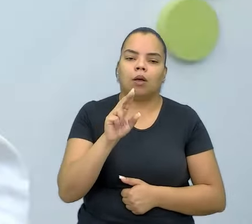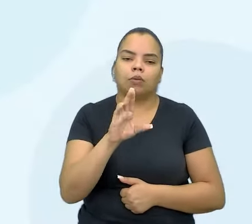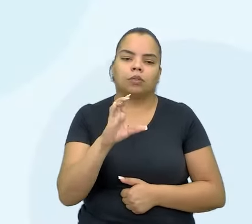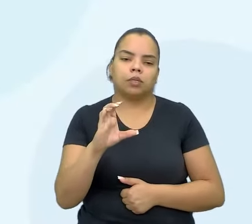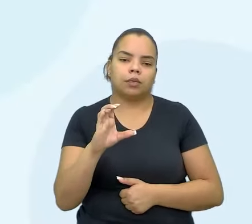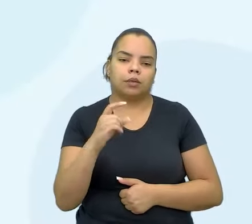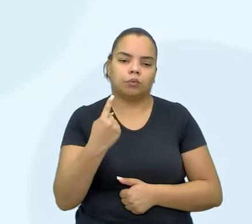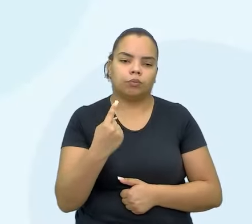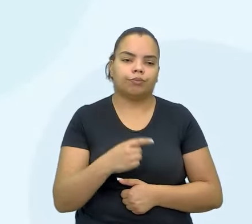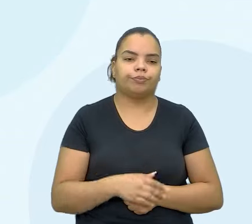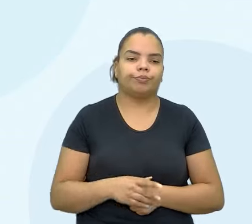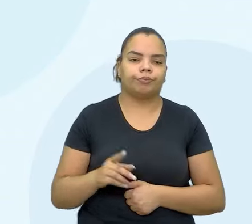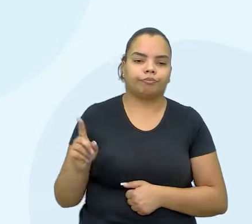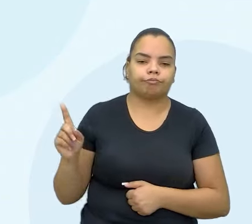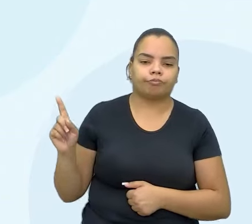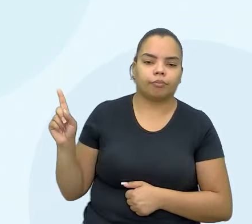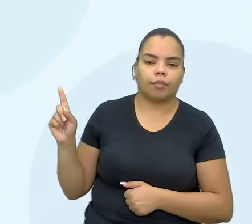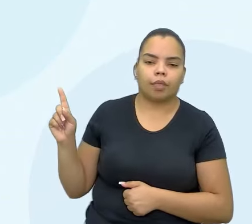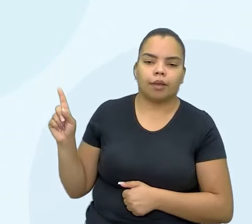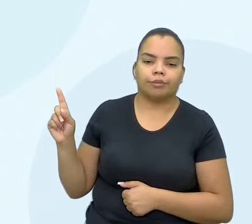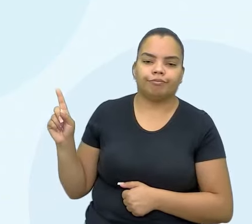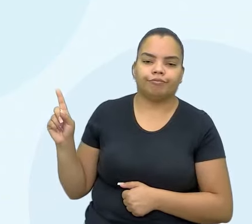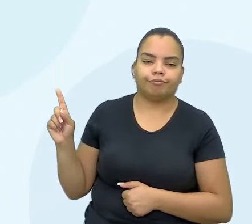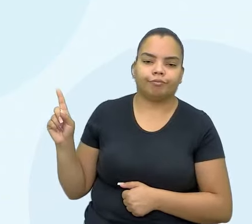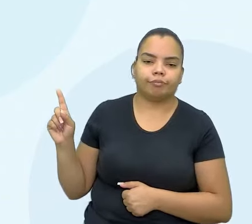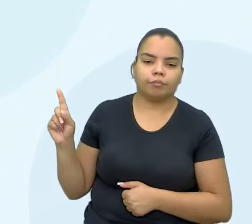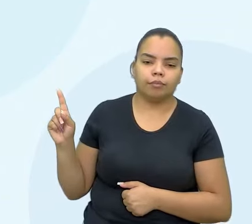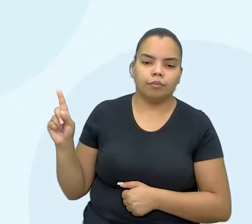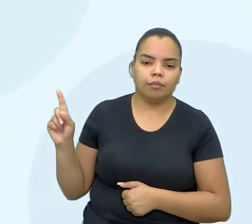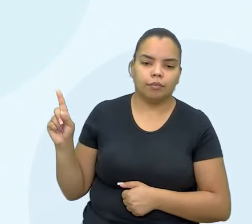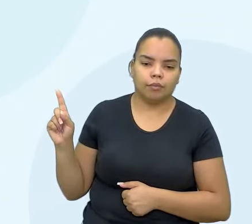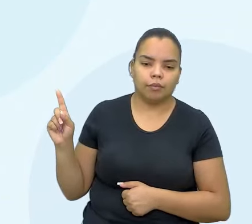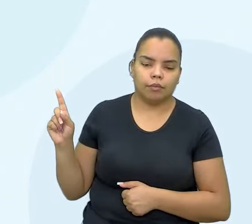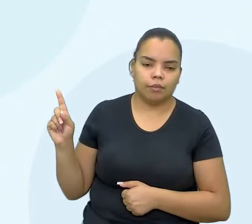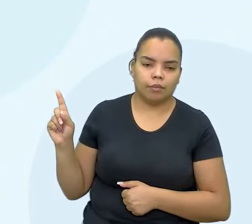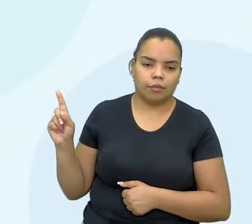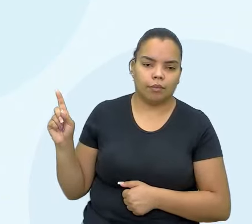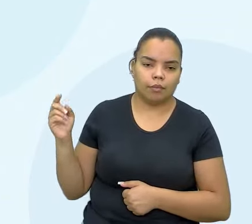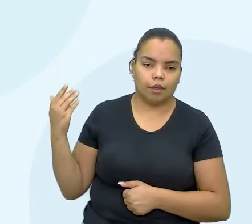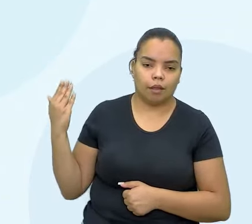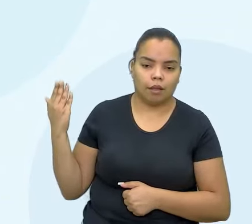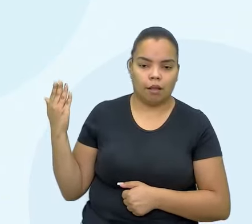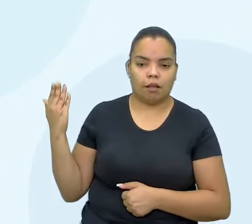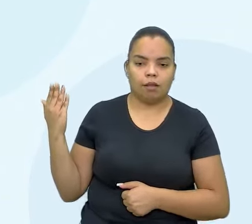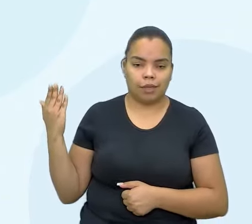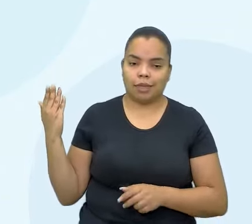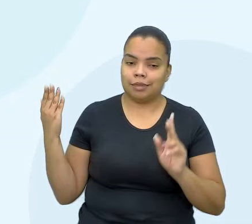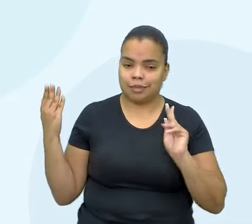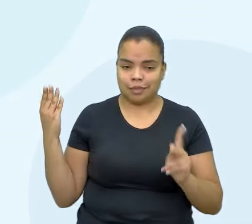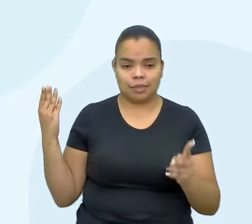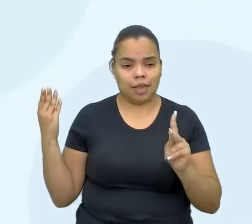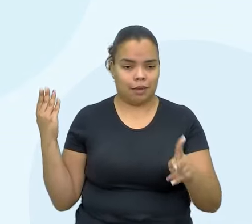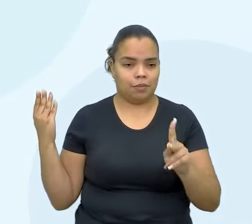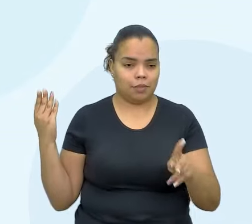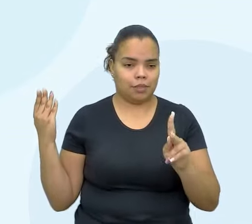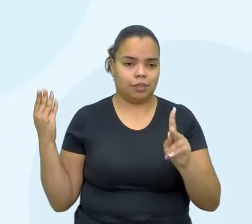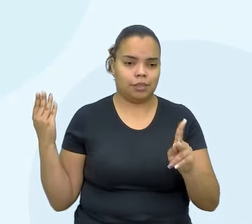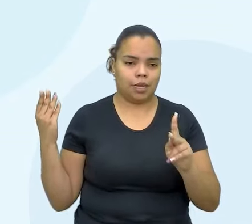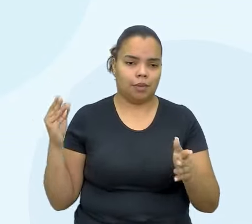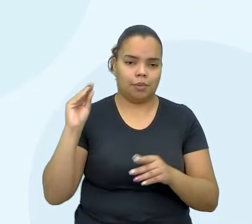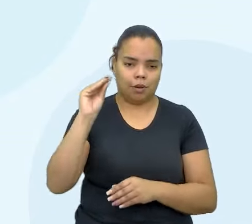curricular de número 1? Vamos sim, Vanderlei. Então, pessoal, na tela para vocês, né, a gente sempre coloca esse slide para a gente lembrar onde a gente